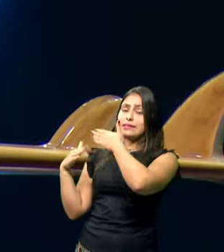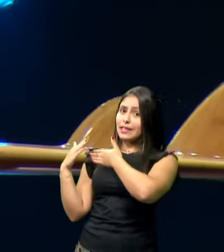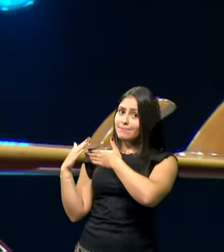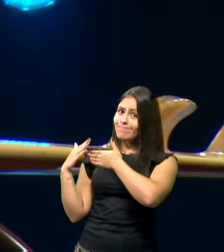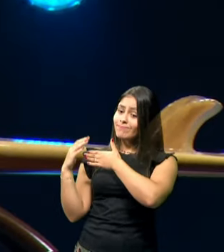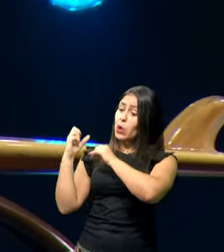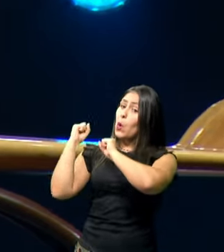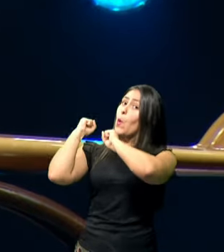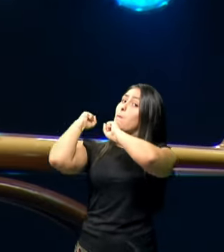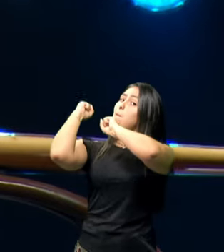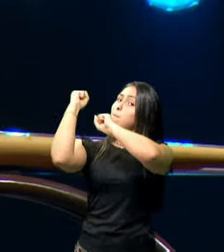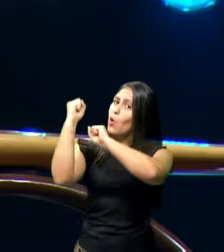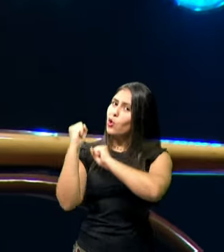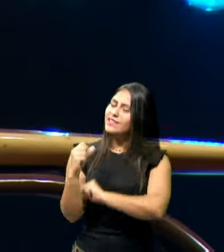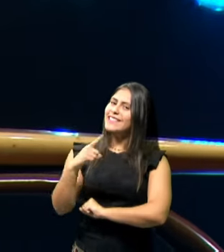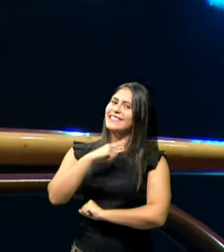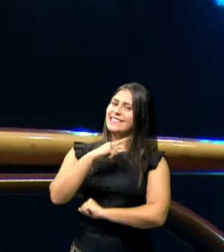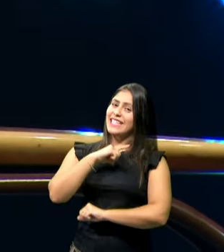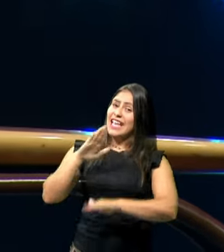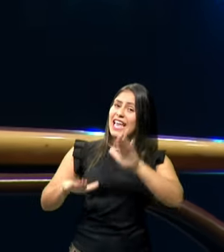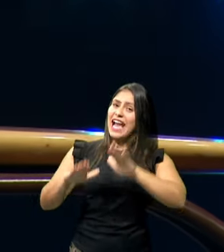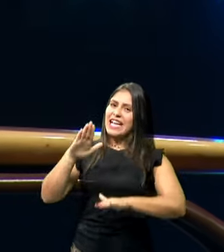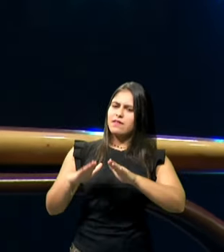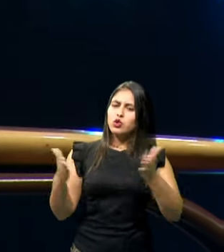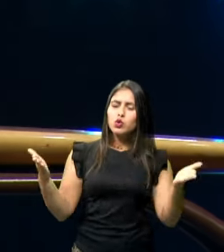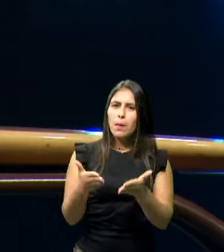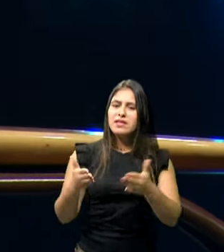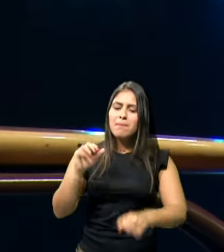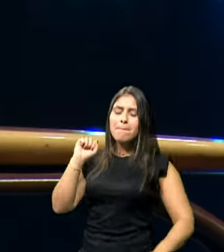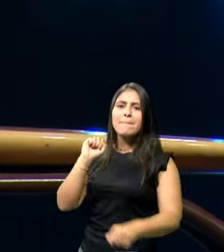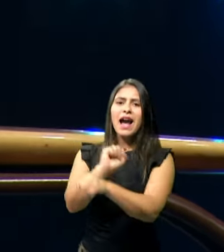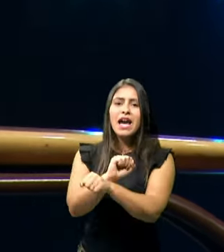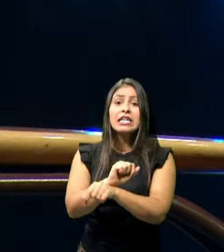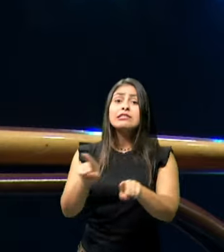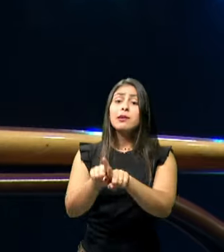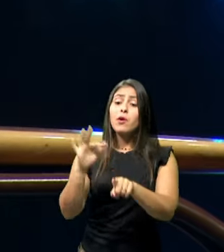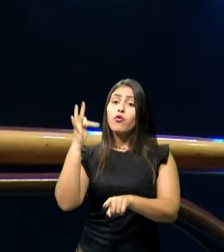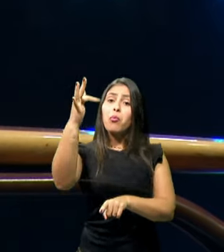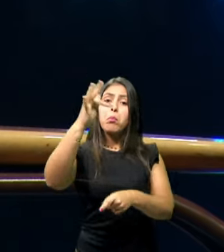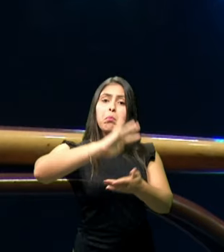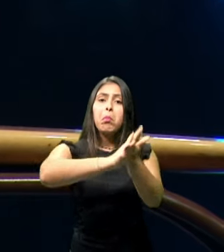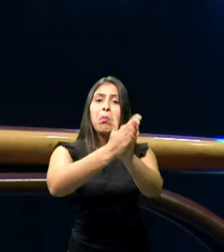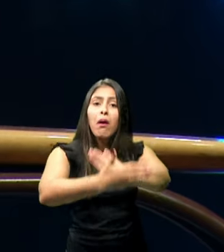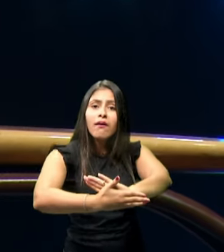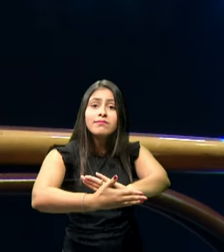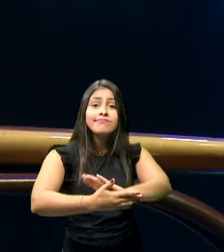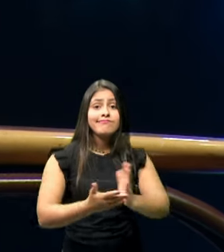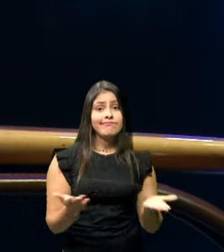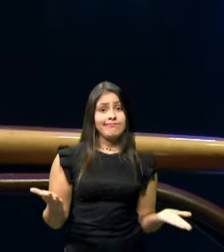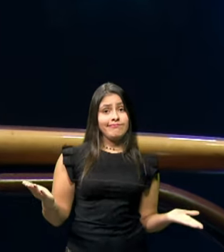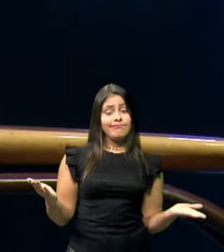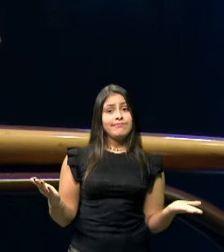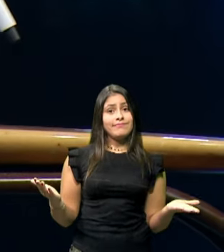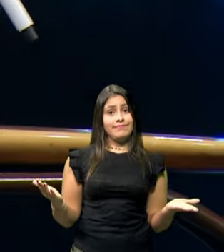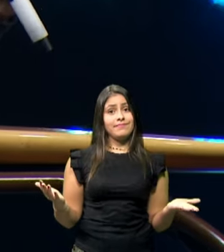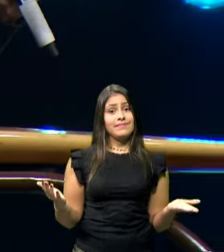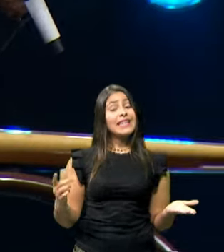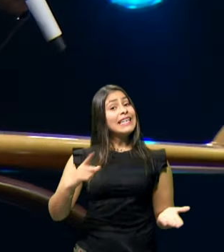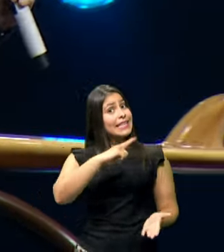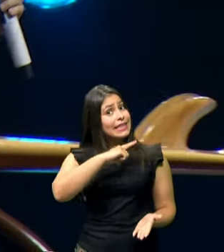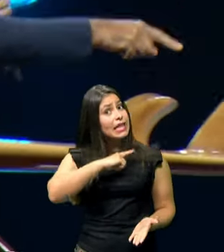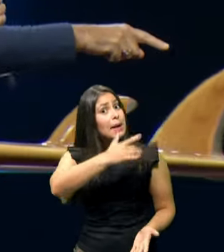têm o poder de neutralizar o presente e estragar o futuro. Há